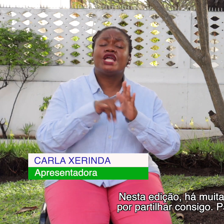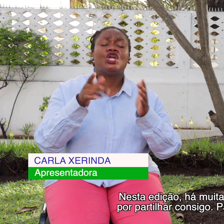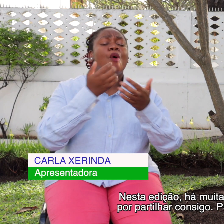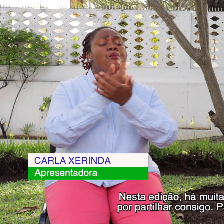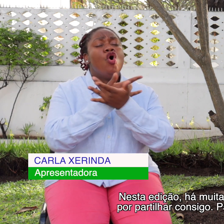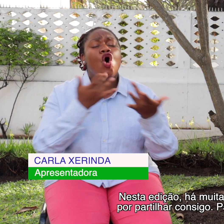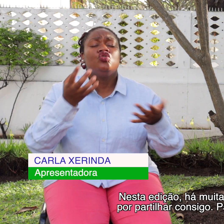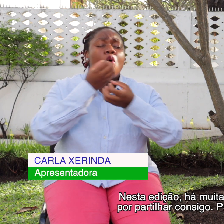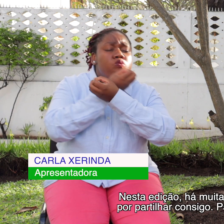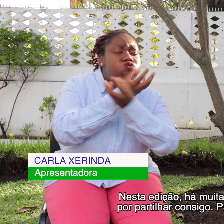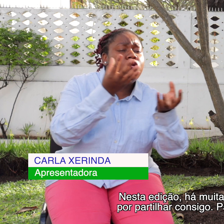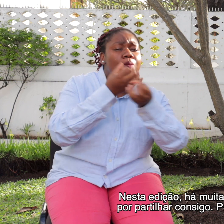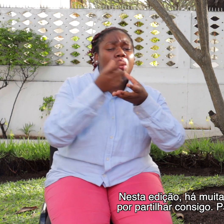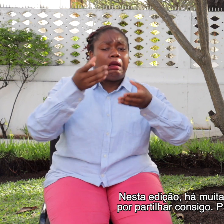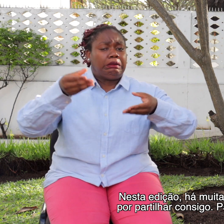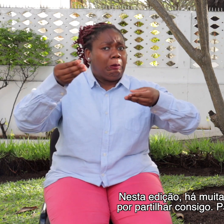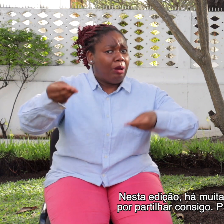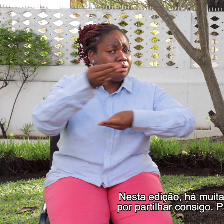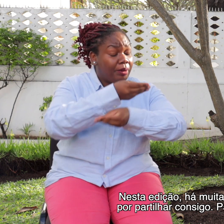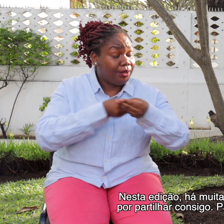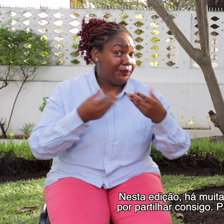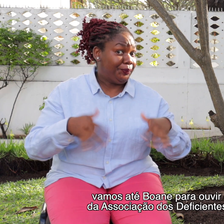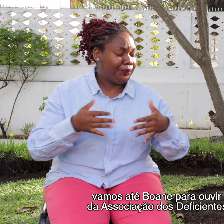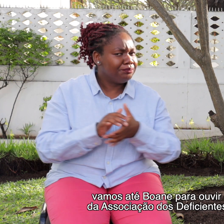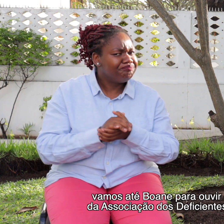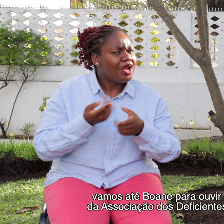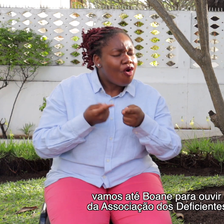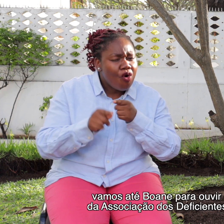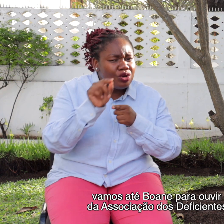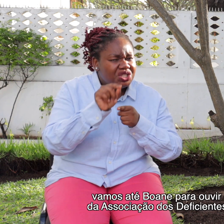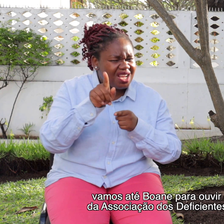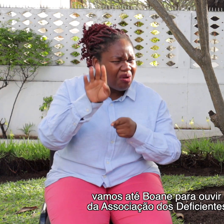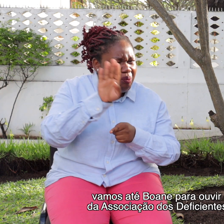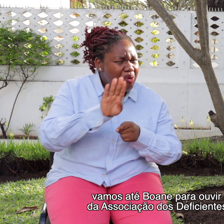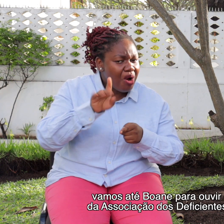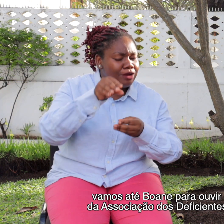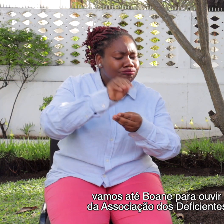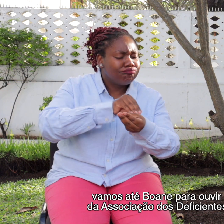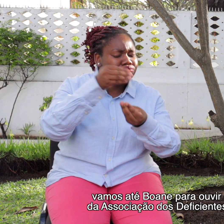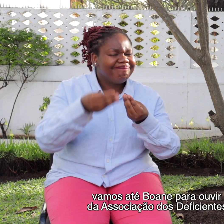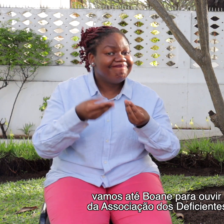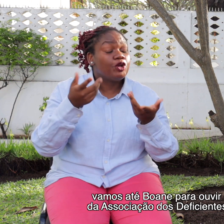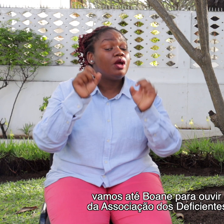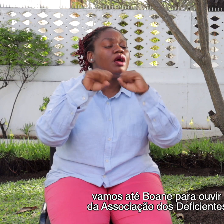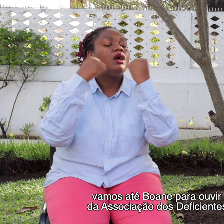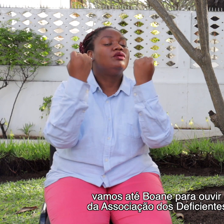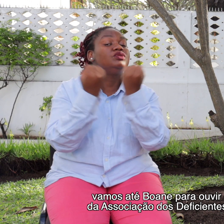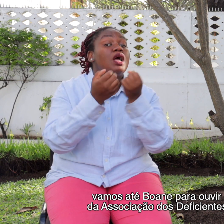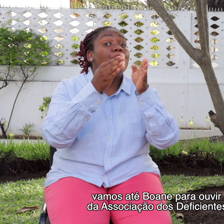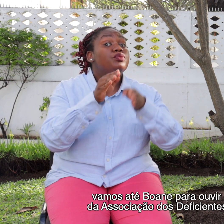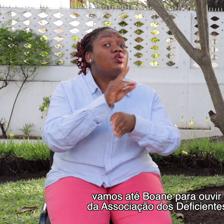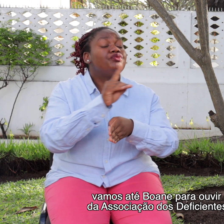edição, há muita informação por partilhar consigo. Para começar, vamos até Boane para ouvir os desafios dos membros da Associação